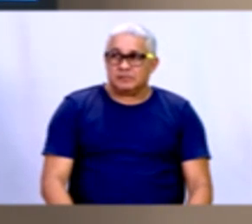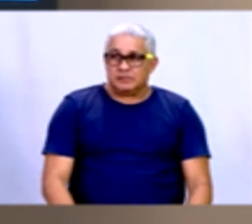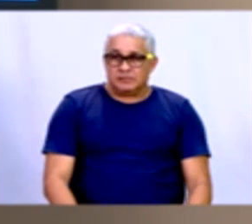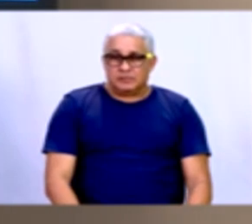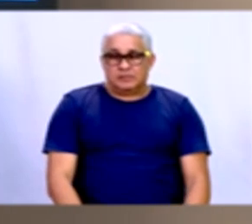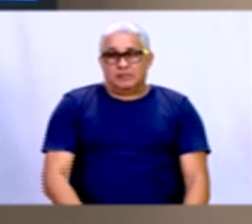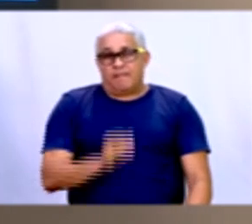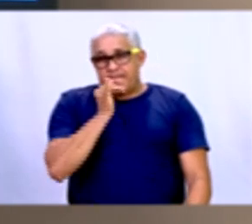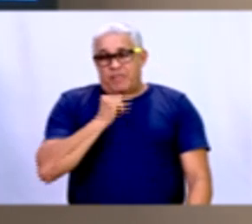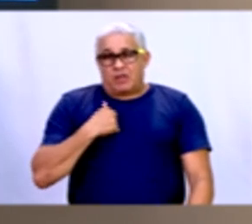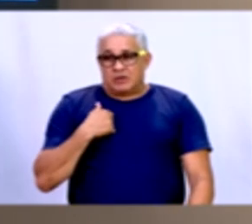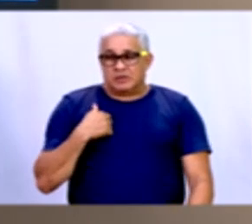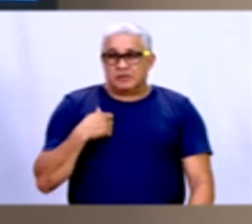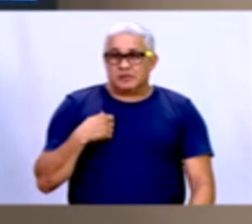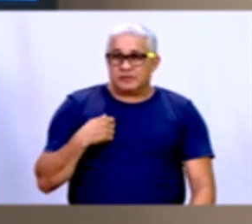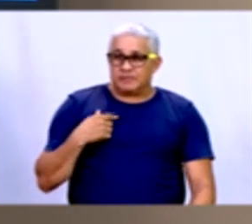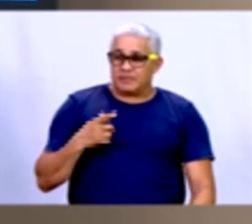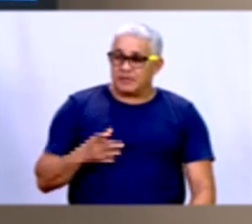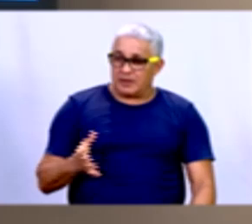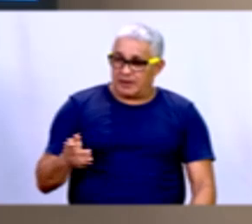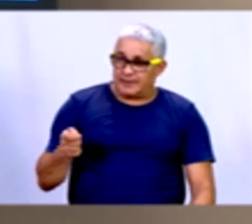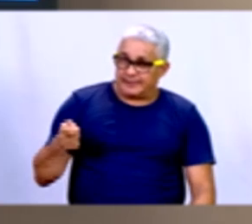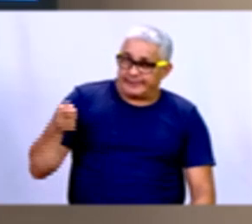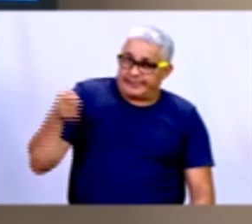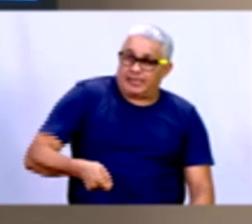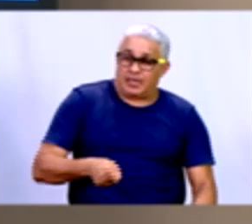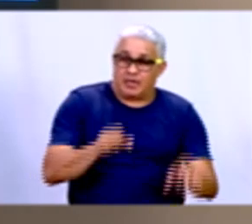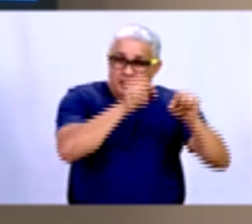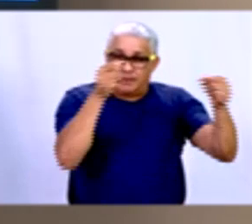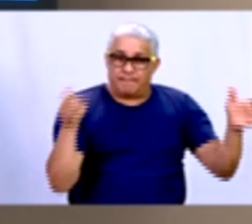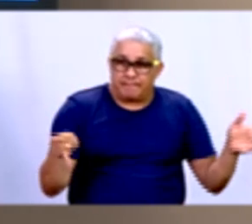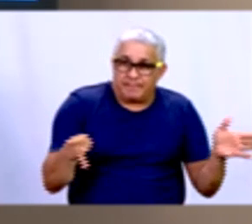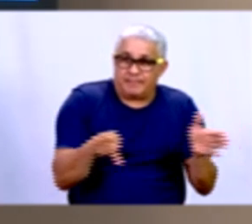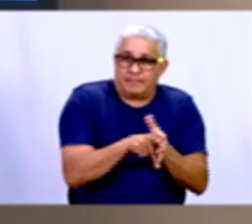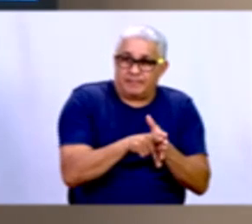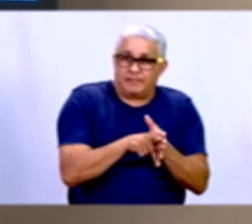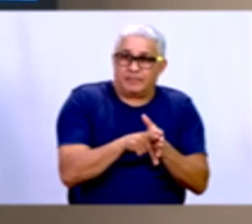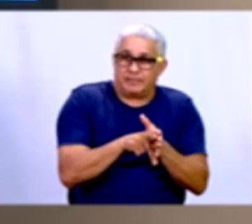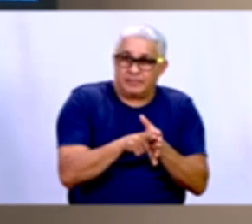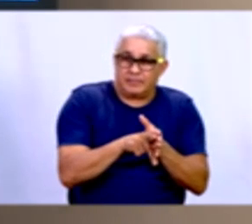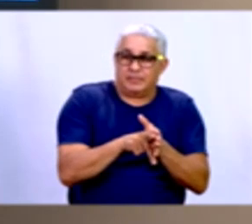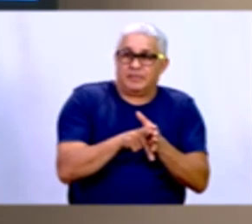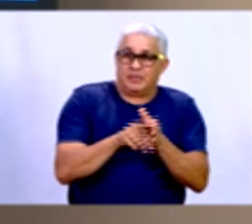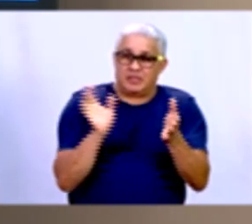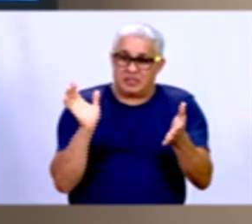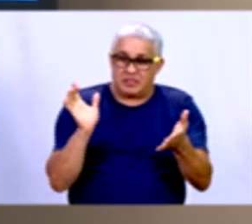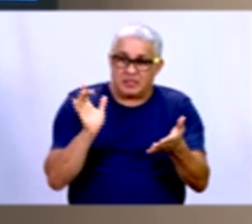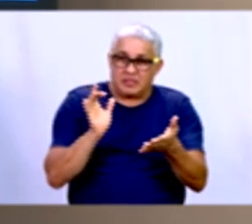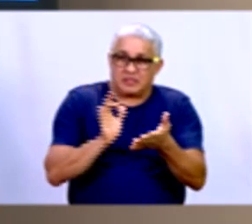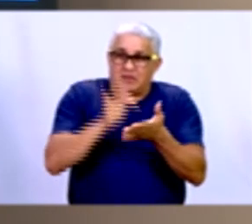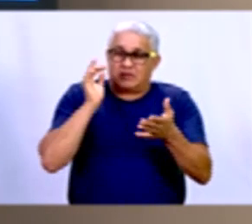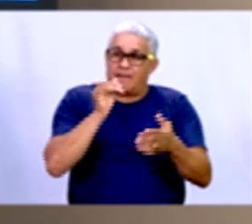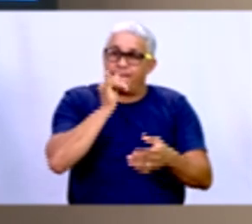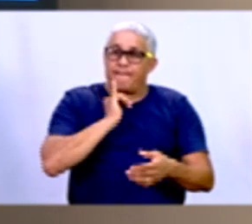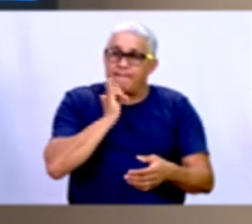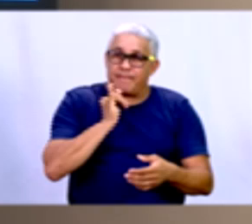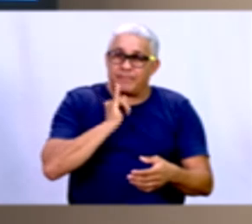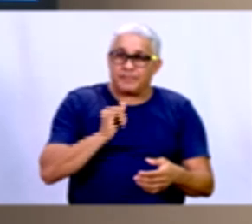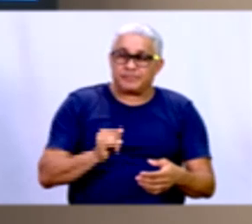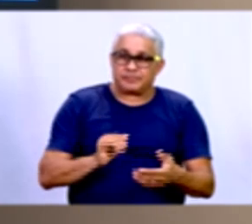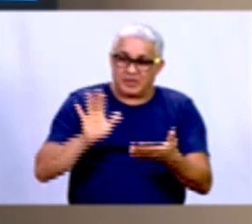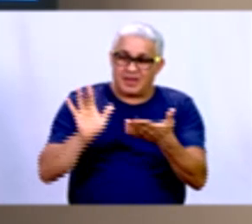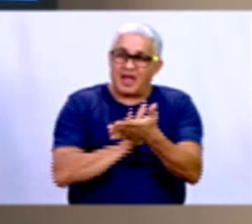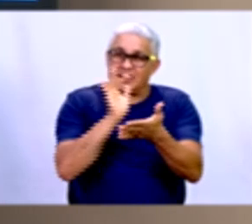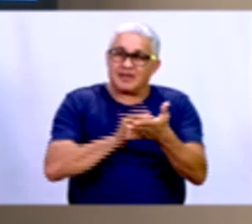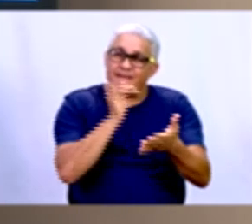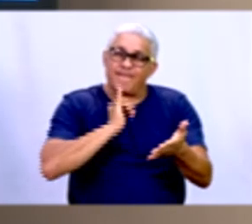digamos que eu faça um sistema totalmente voltado para touch, né? Como, por exemplo, os tablets.